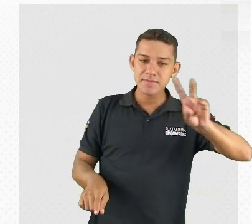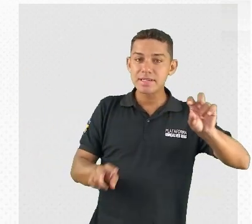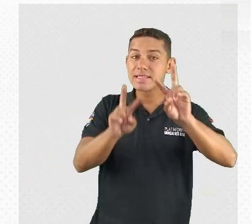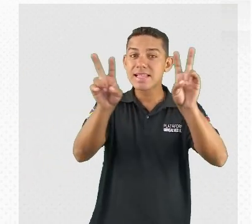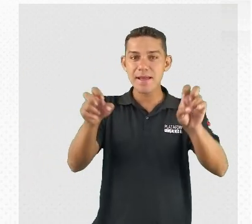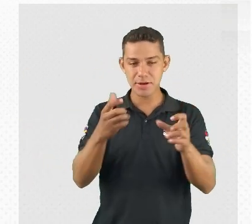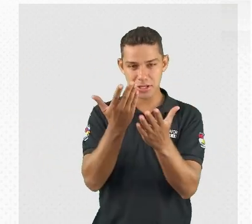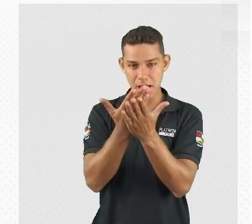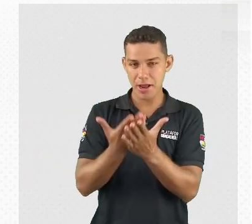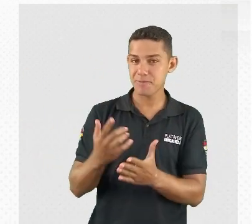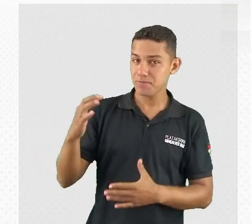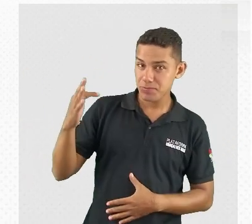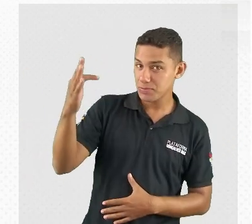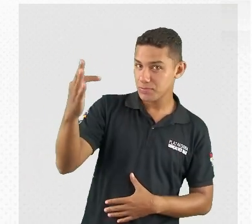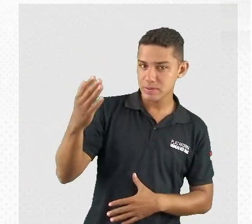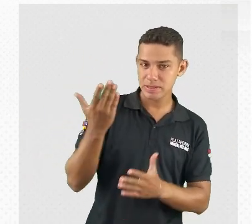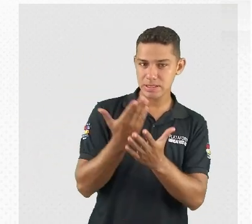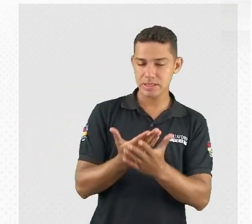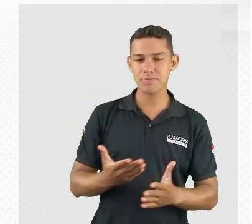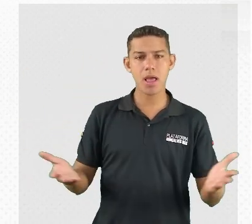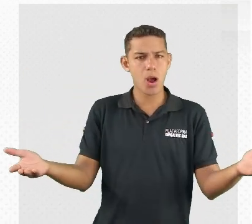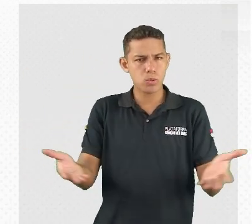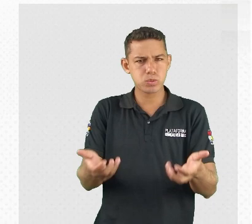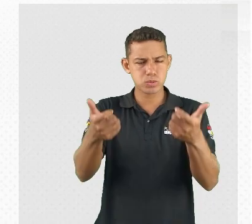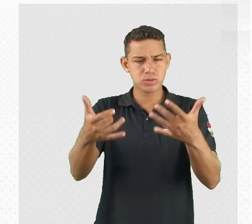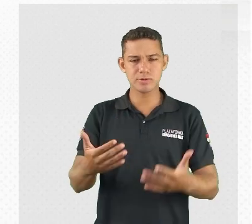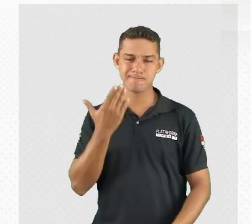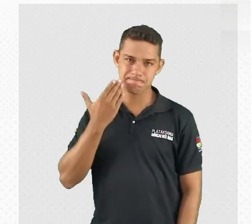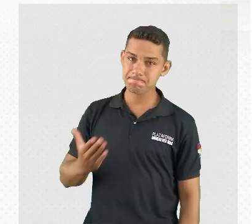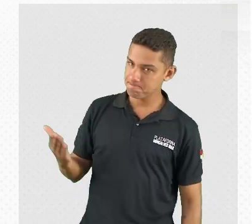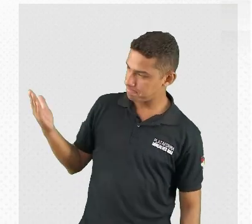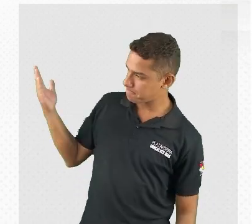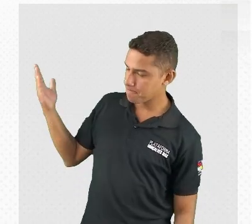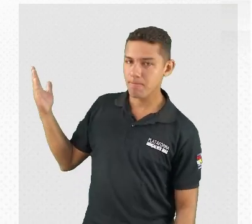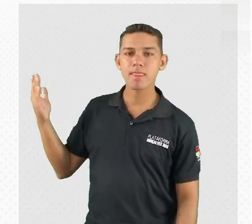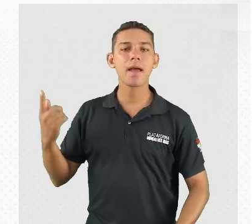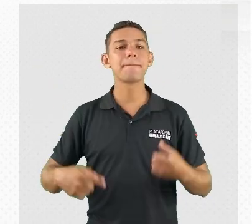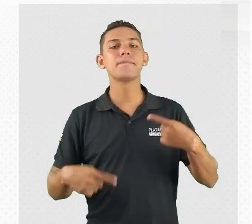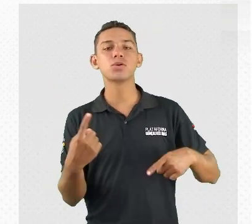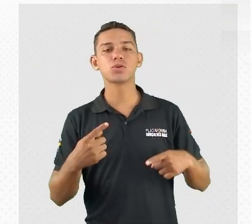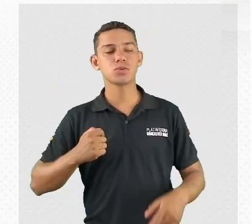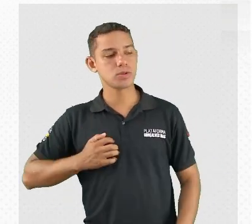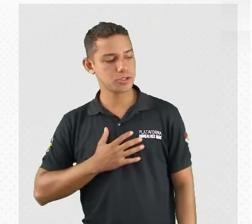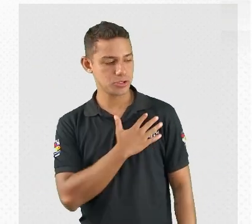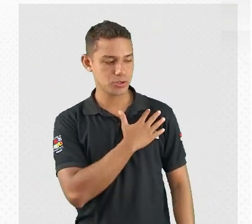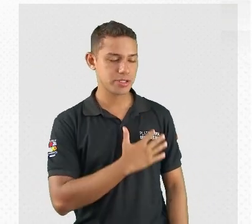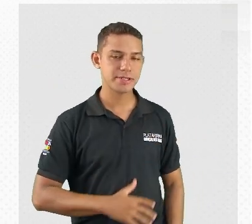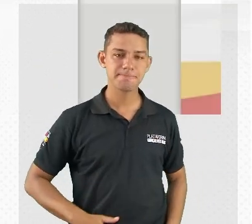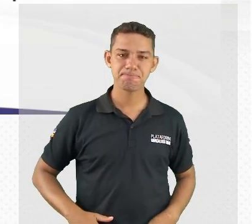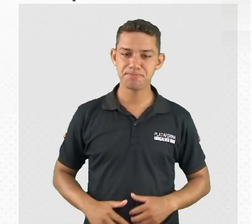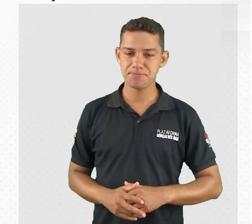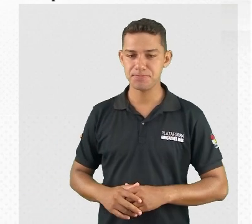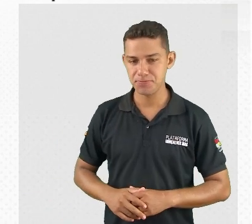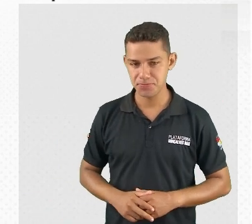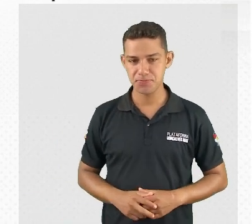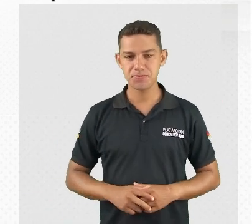da nossa próxima aula, Mas hoje vamos falar especificamente da política aristotélica, ok?